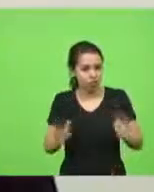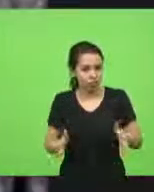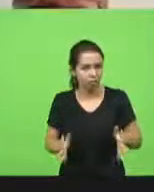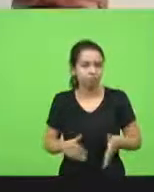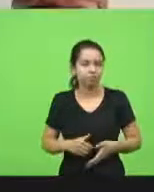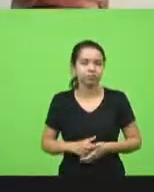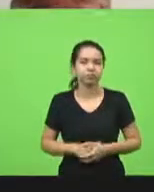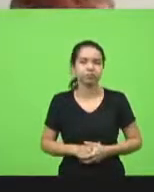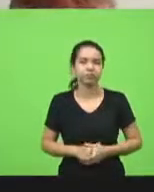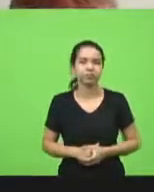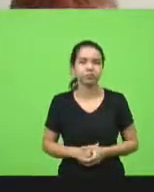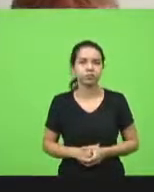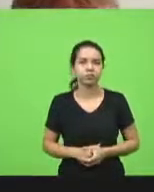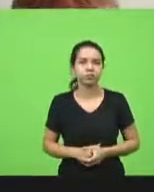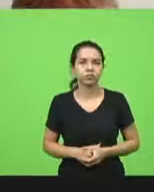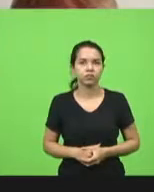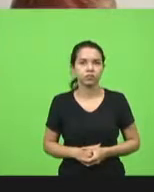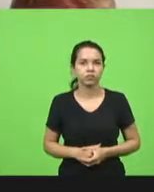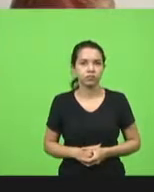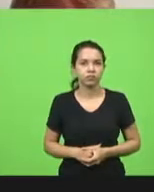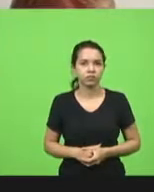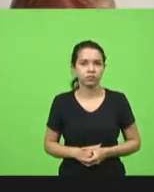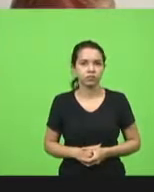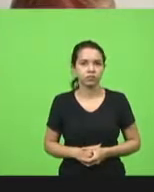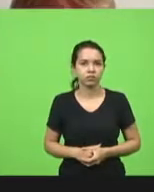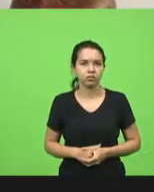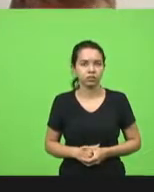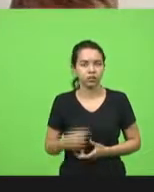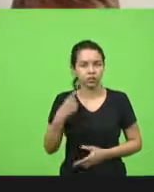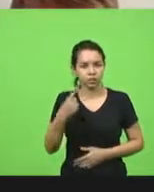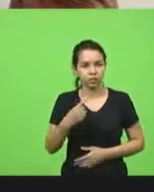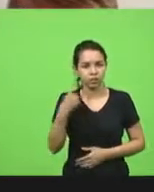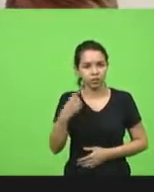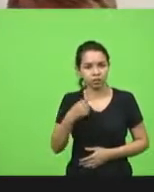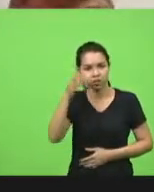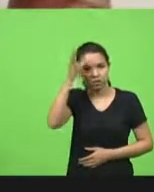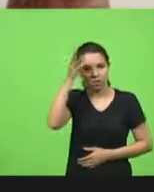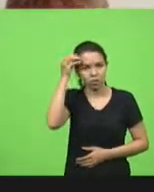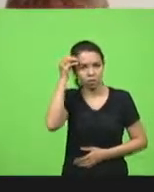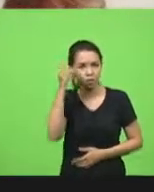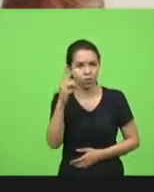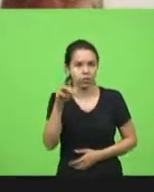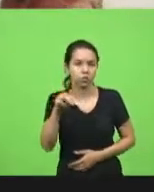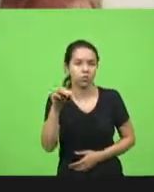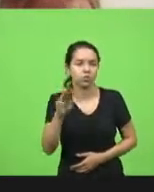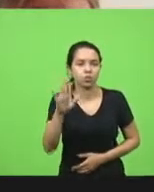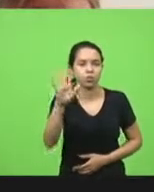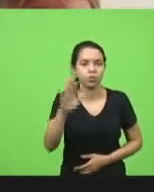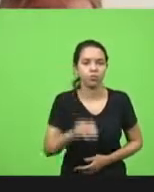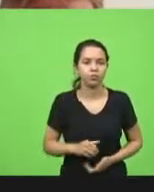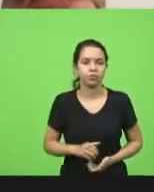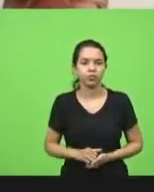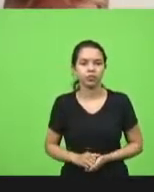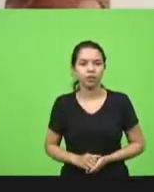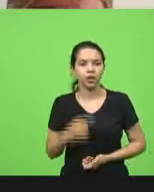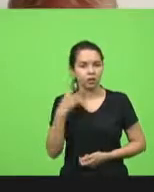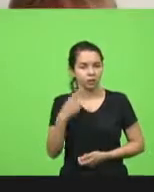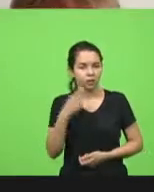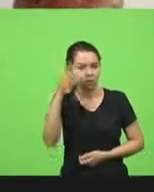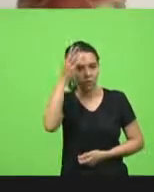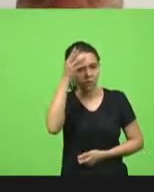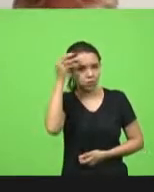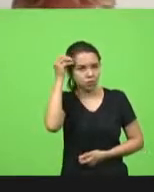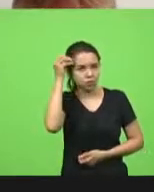Deputada Luciana. Sim? Deputada Luciana, só um minuto. Claro. Deputada Luciana,